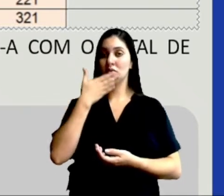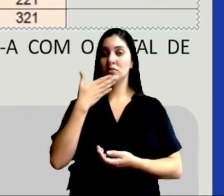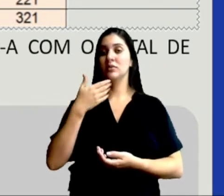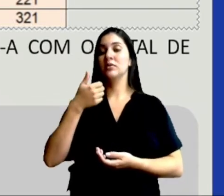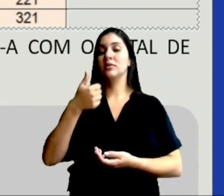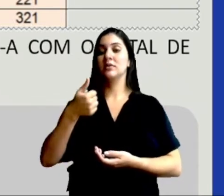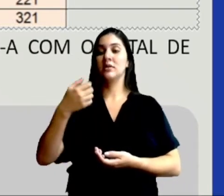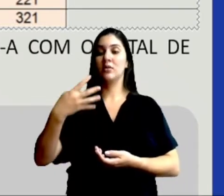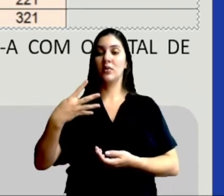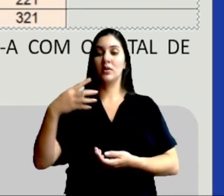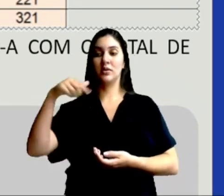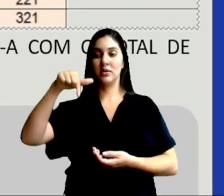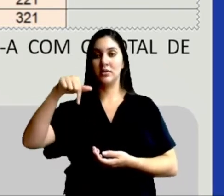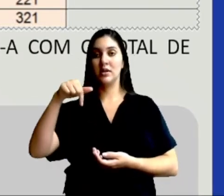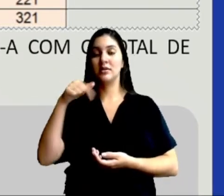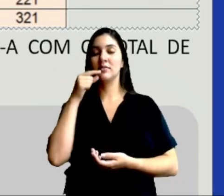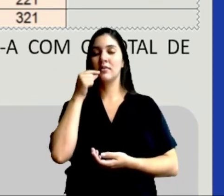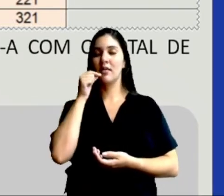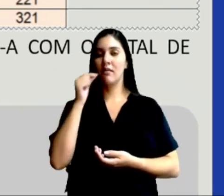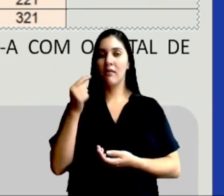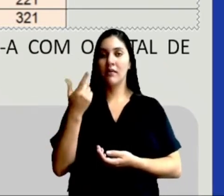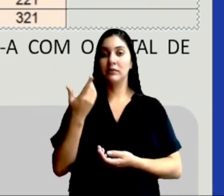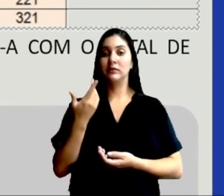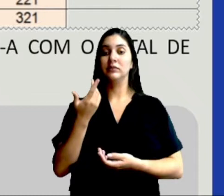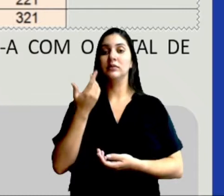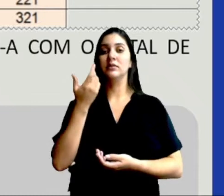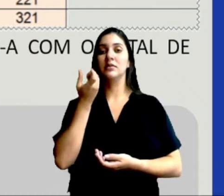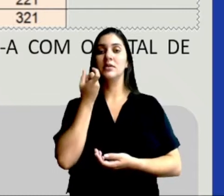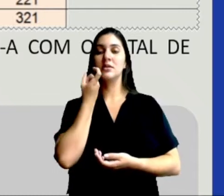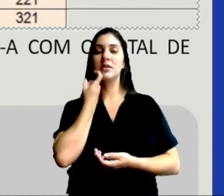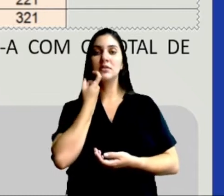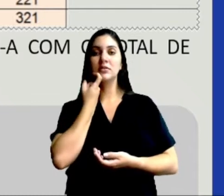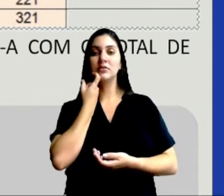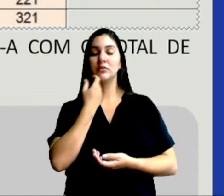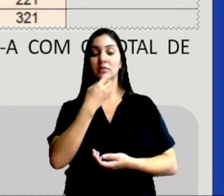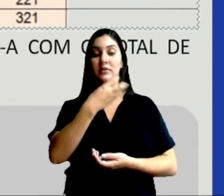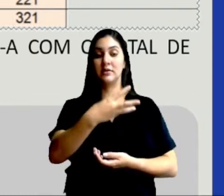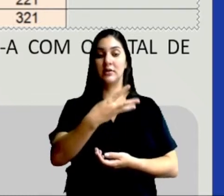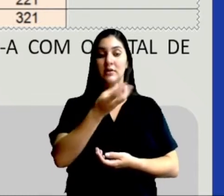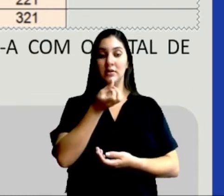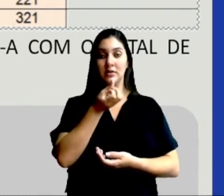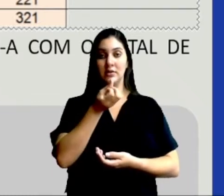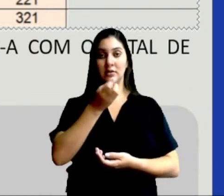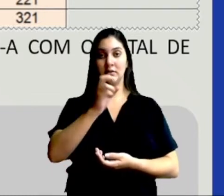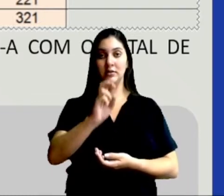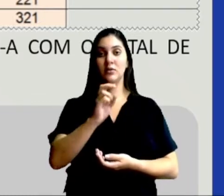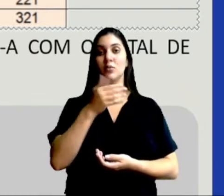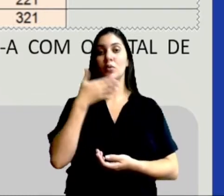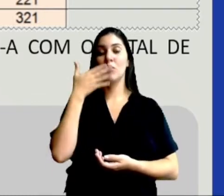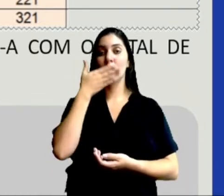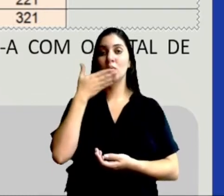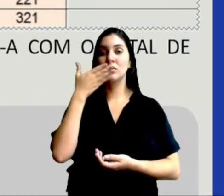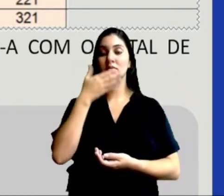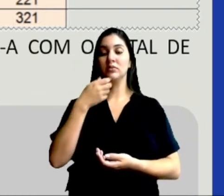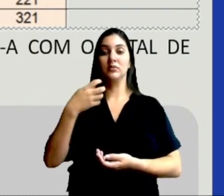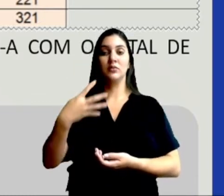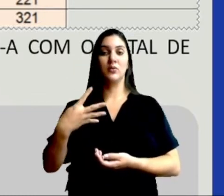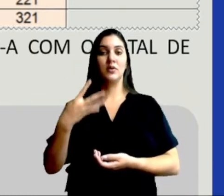e 147 salgados. Na sexta-feira, 365 doces